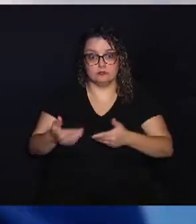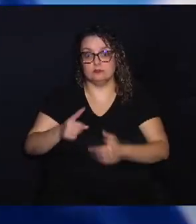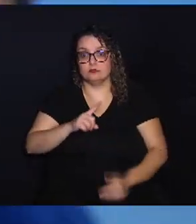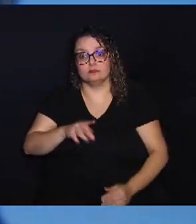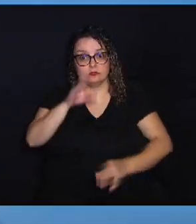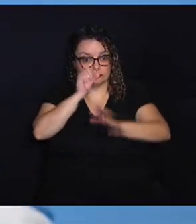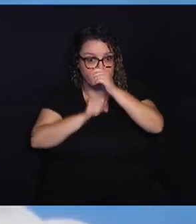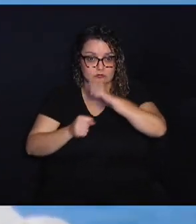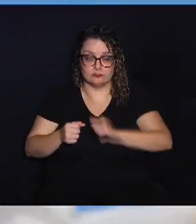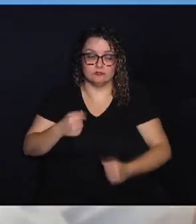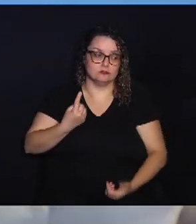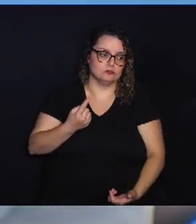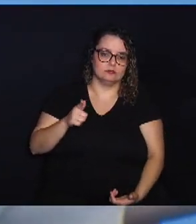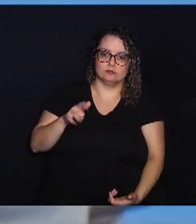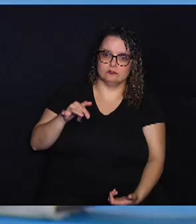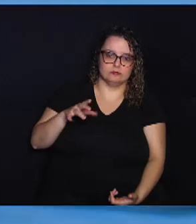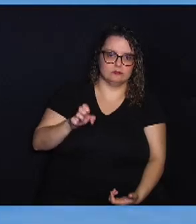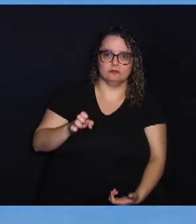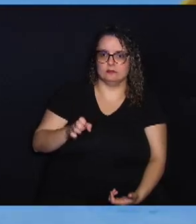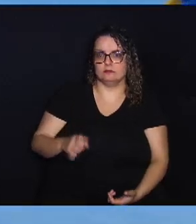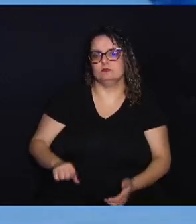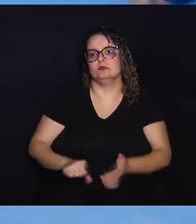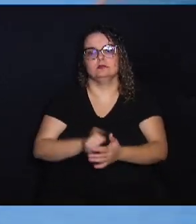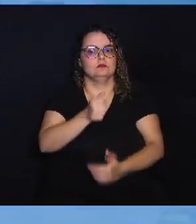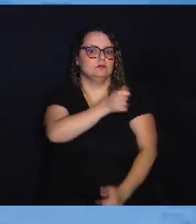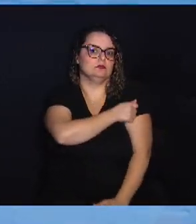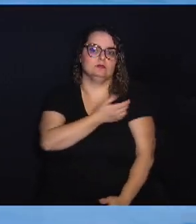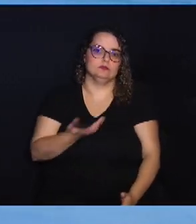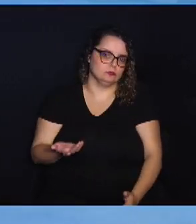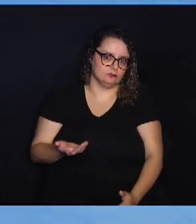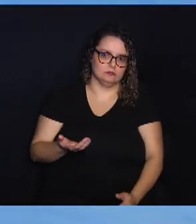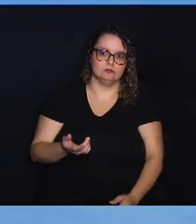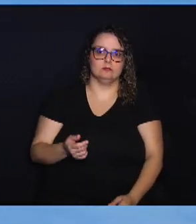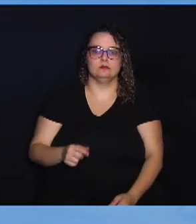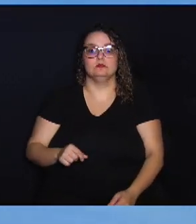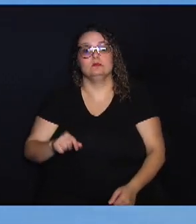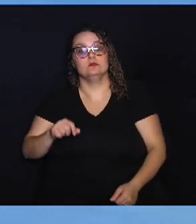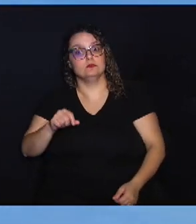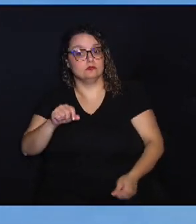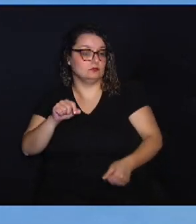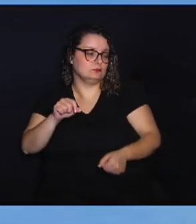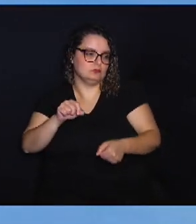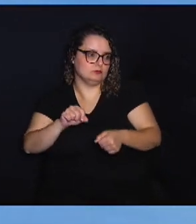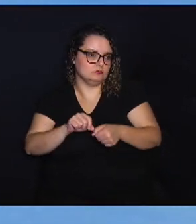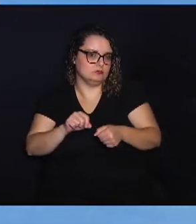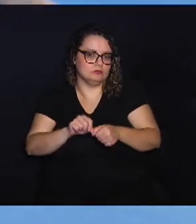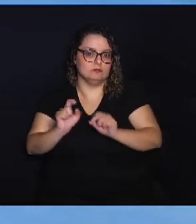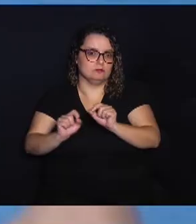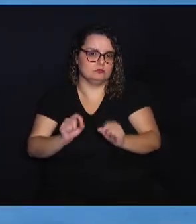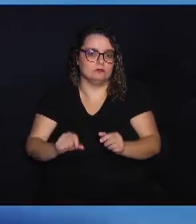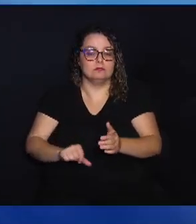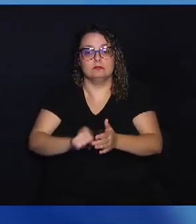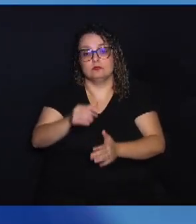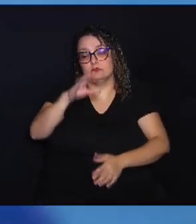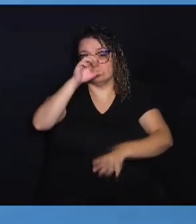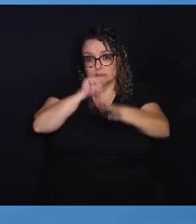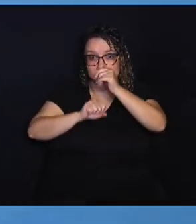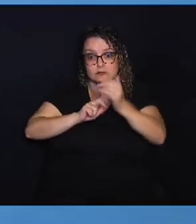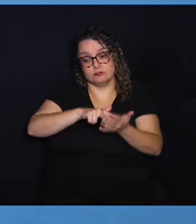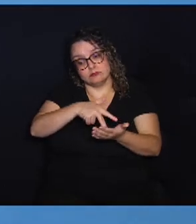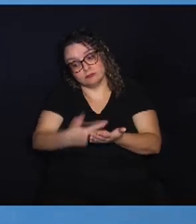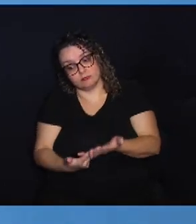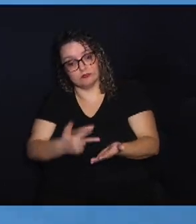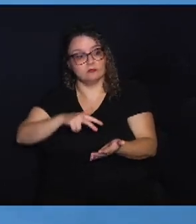um golpe, por exemplo, na primeira aula que você faz, você aprende primeiro a cair. Então, os benefícios são inúmeros em